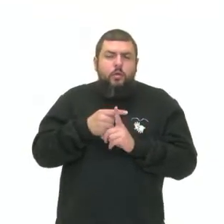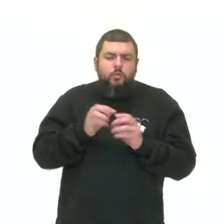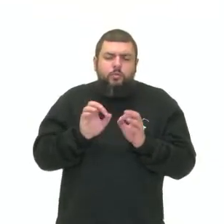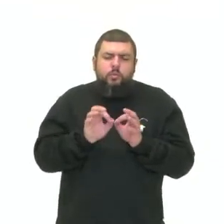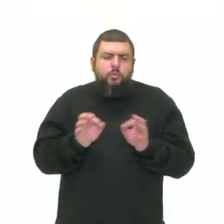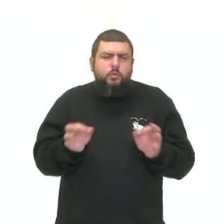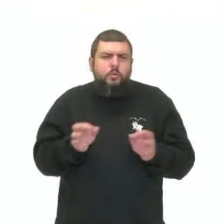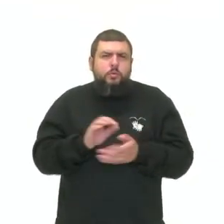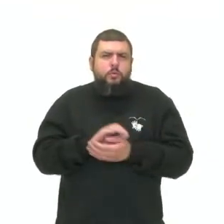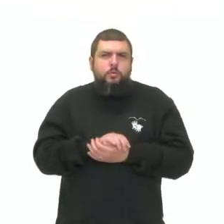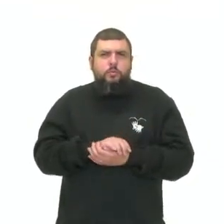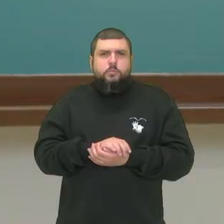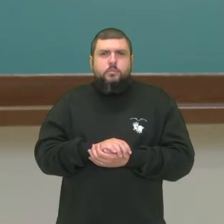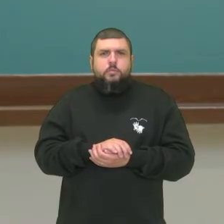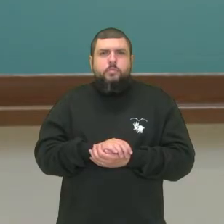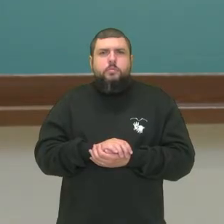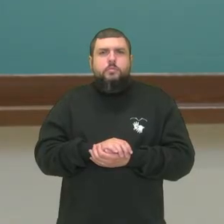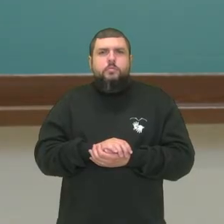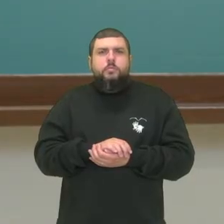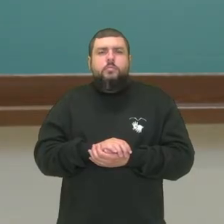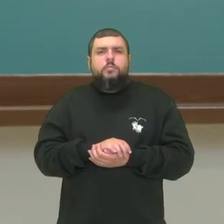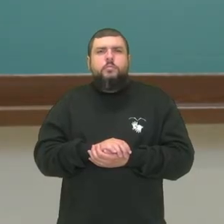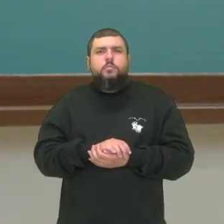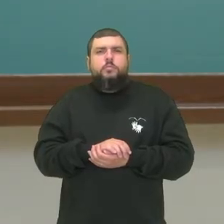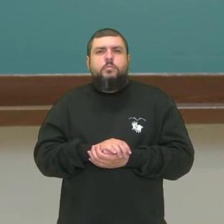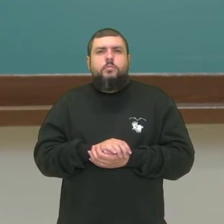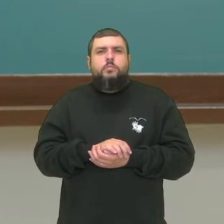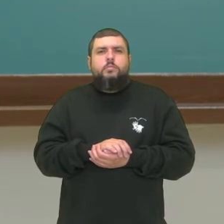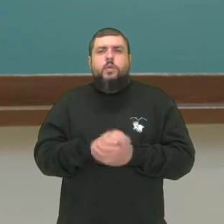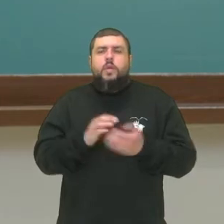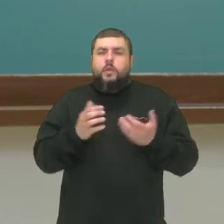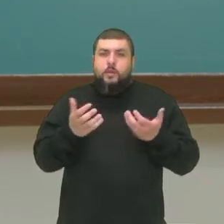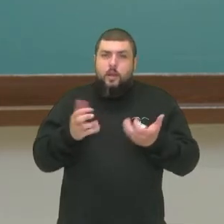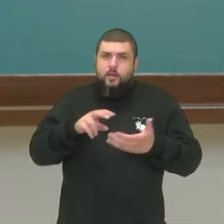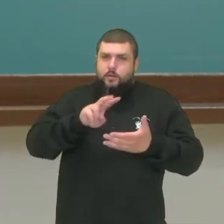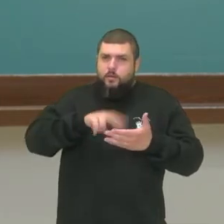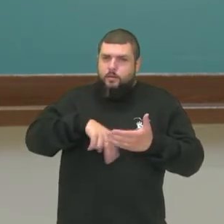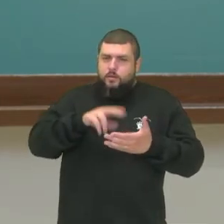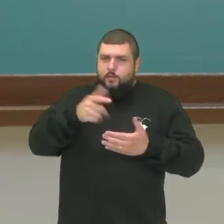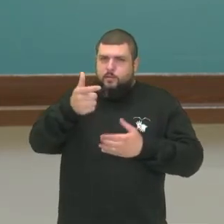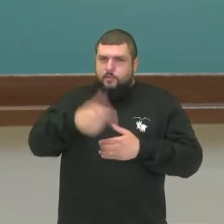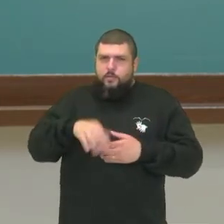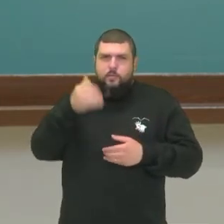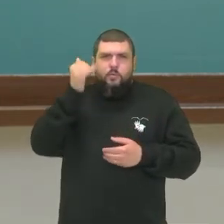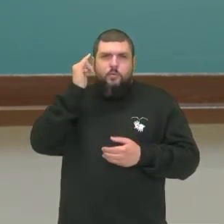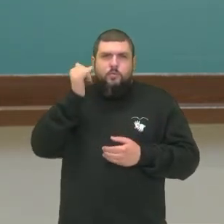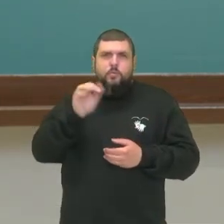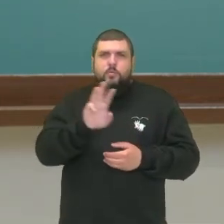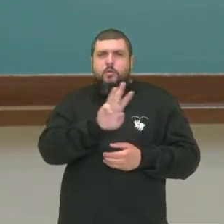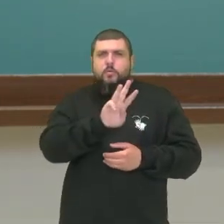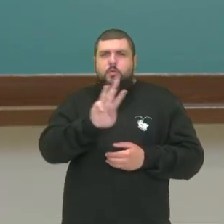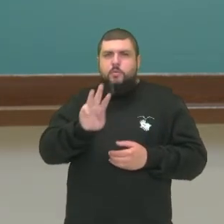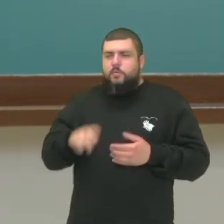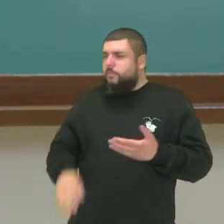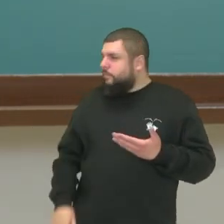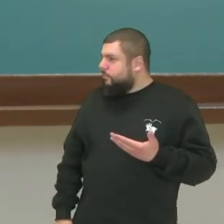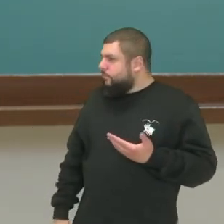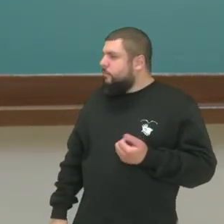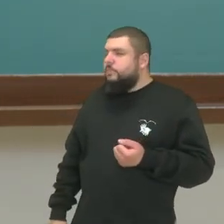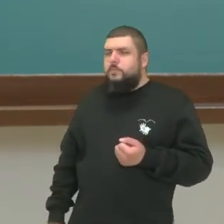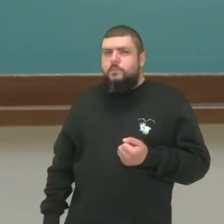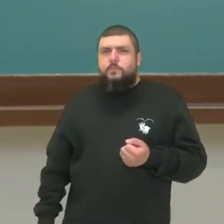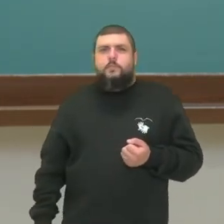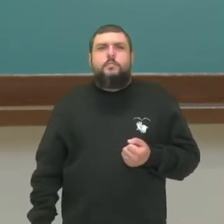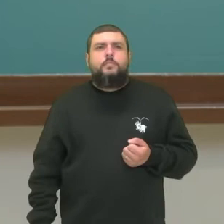nenhum. Então, quando você quiser ler mais contos, você acessa aqui, ó, Conto Brasileiro. Nós temos aqui essa análise